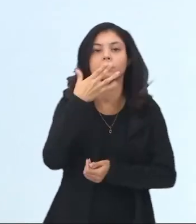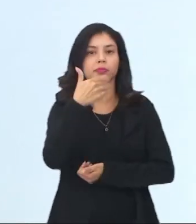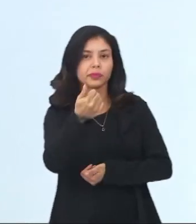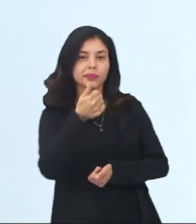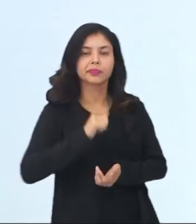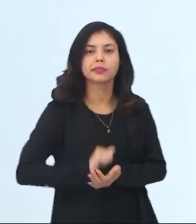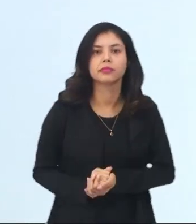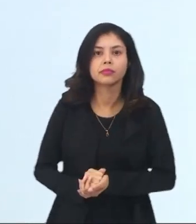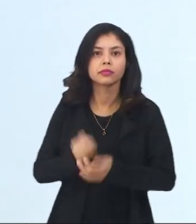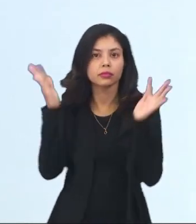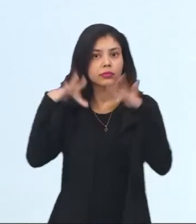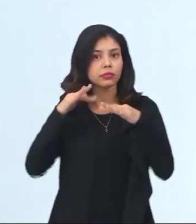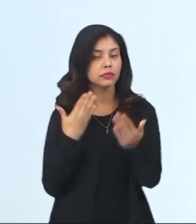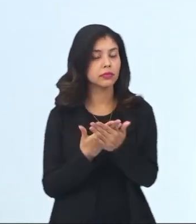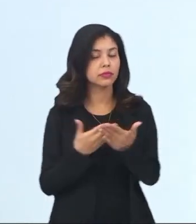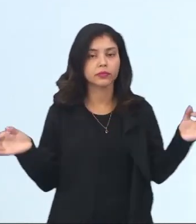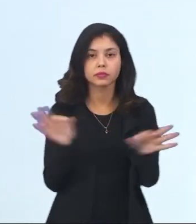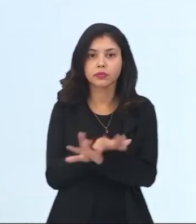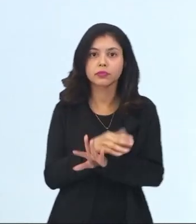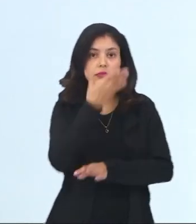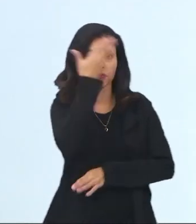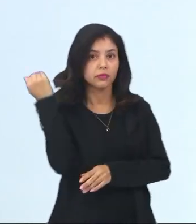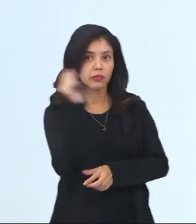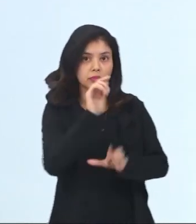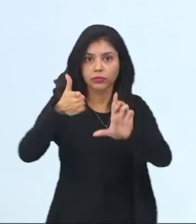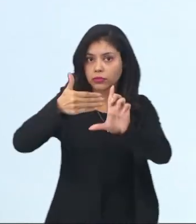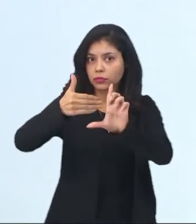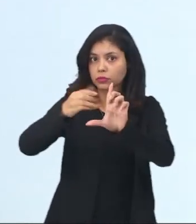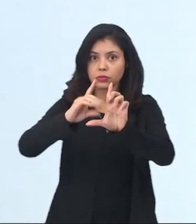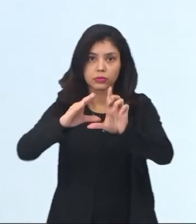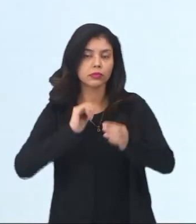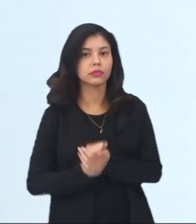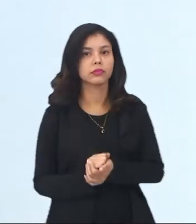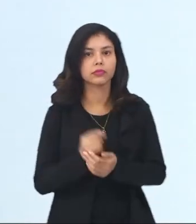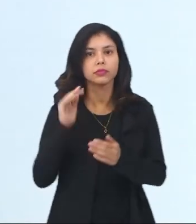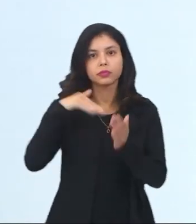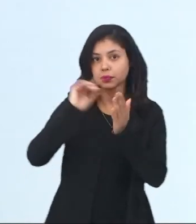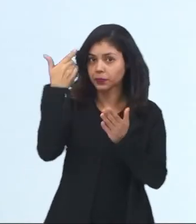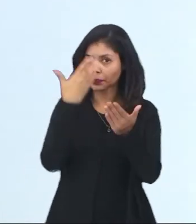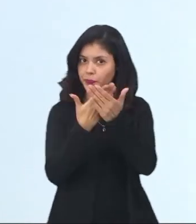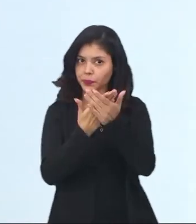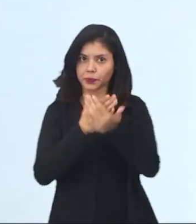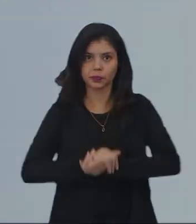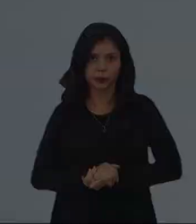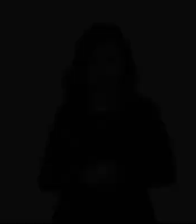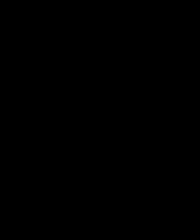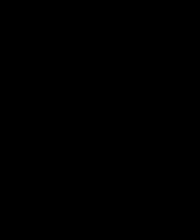ok? Então, fechamos aqui a nossa aula. Não esqueça de entrar na plataforma Eduque e até a próxima aula.